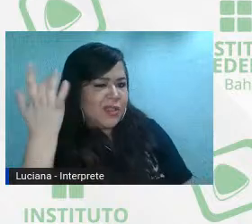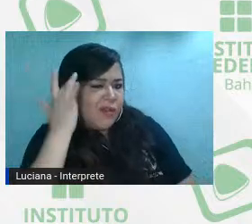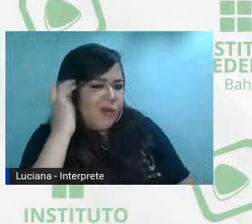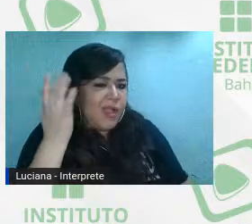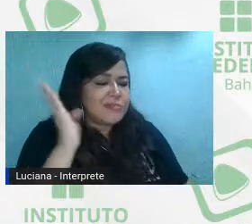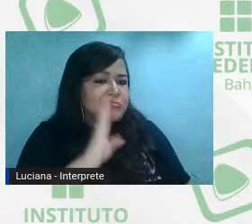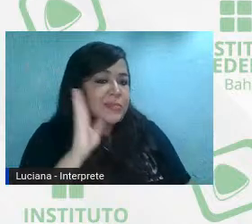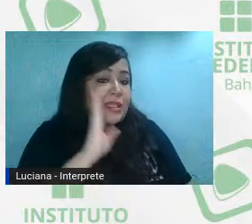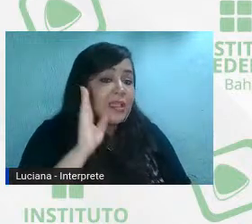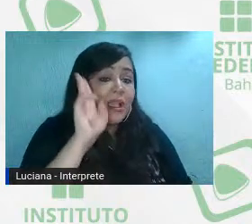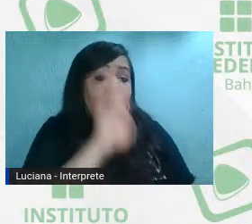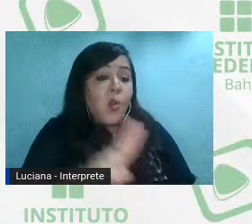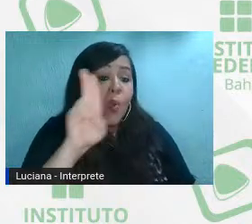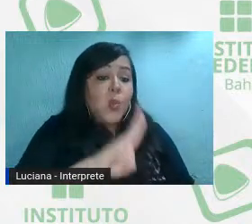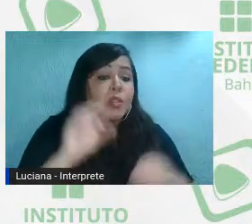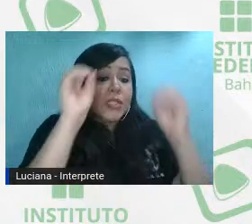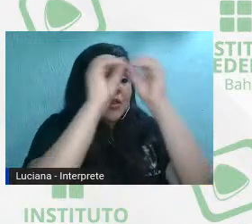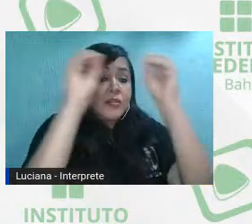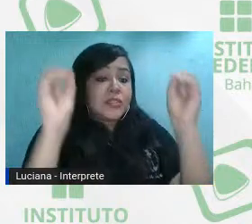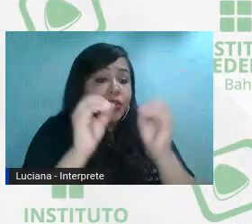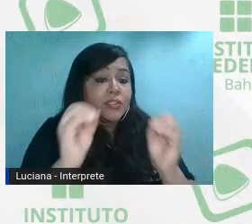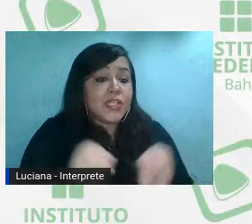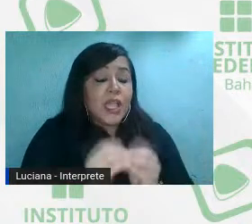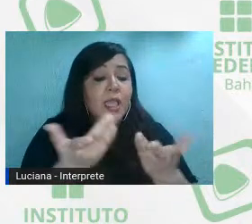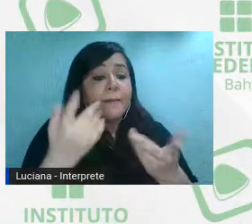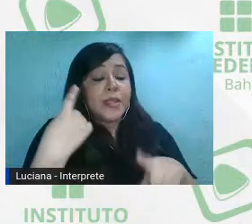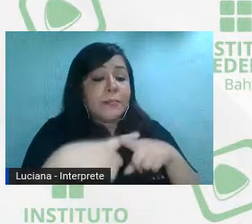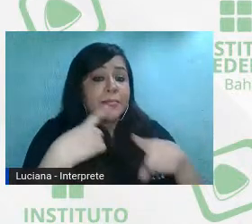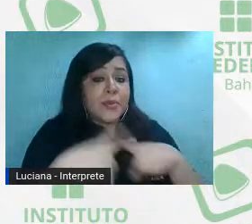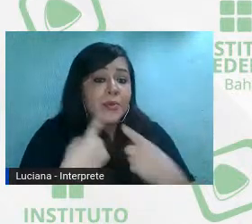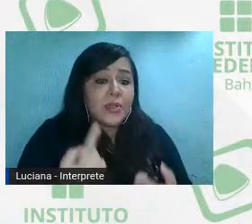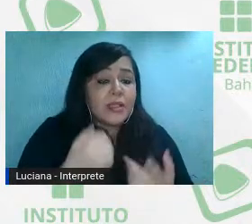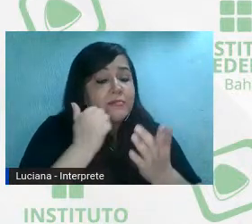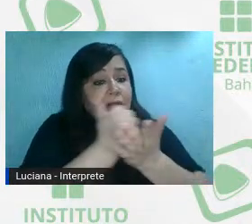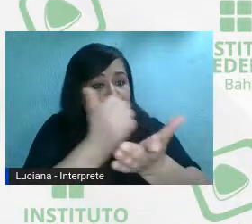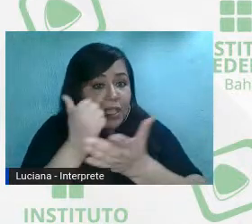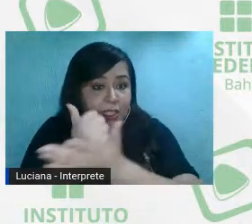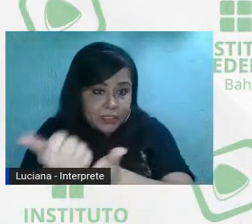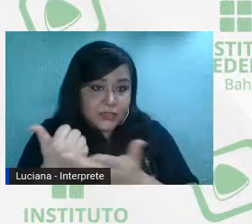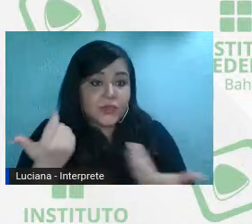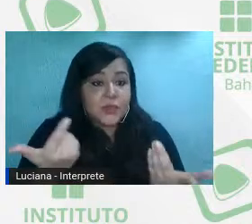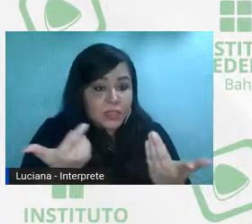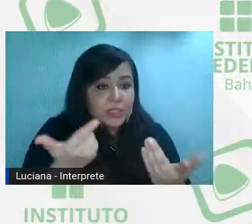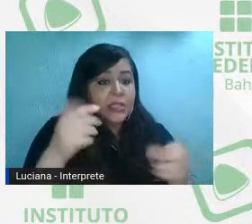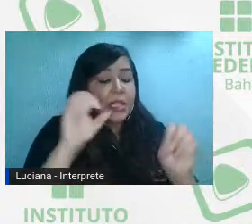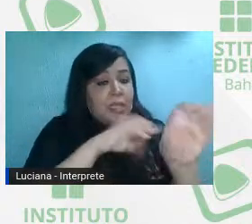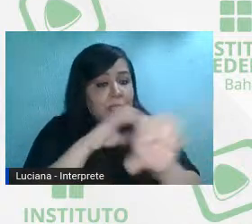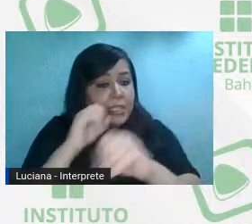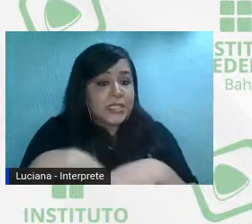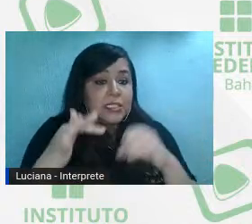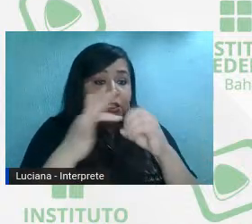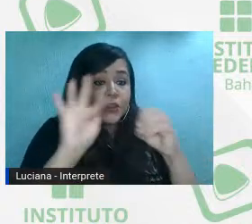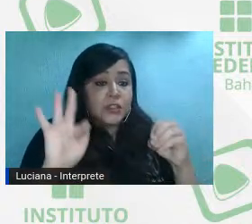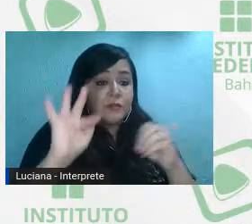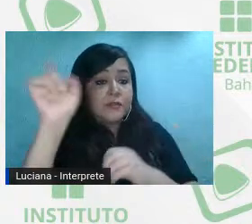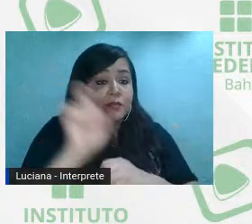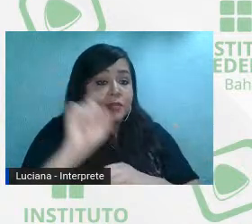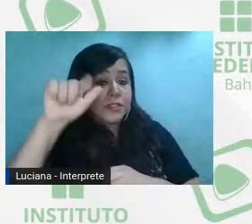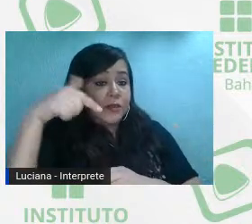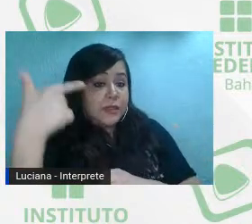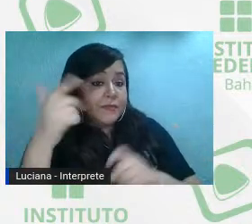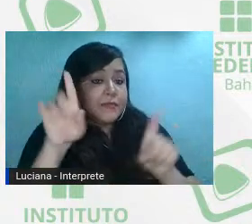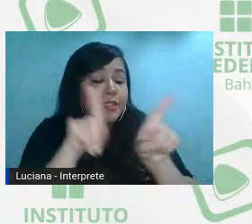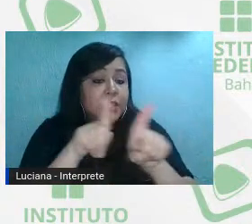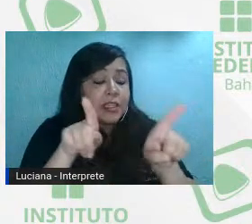utilizarmos GeoGebra, pois isso auxiliaria no ensino de funções afins, né? E também poderíamos fazer atividades